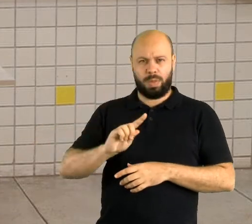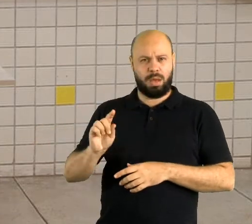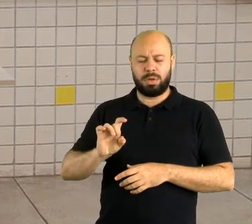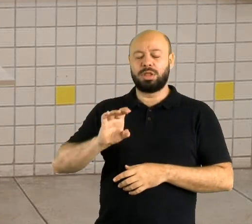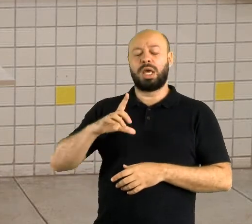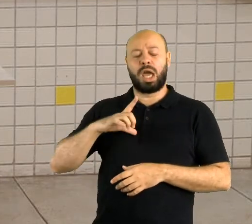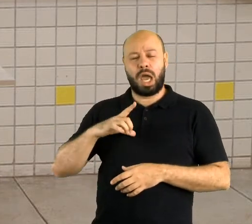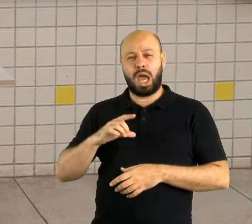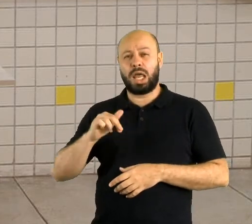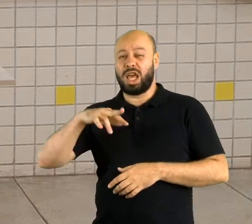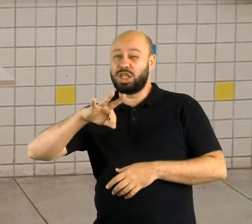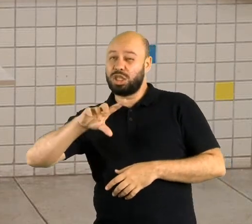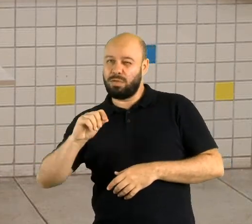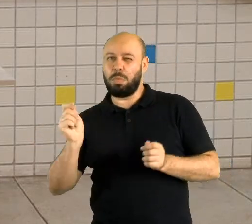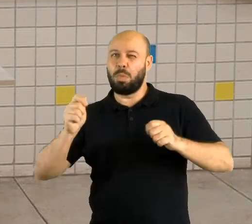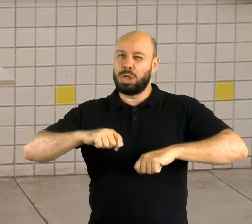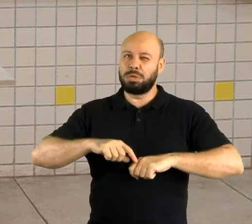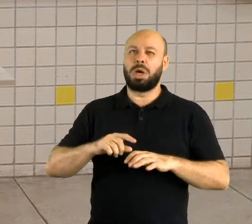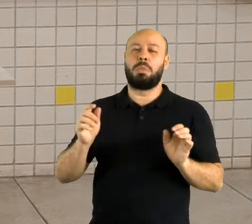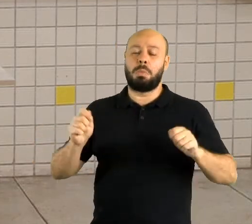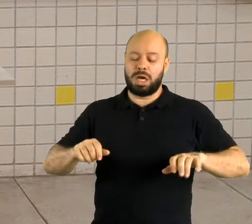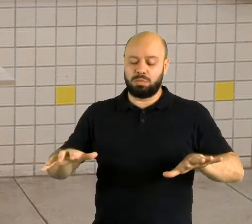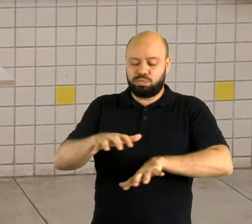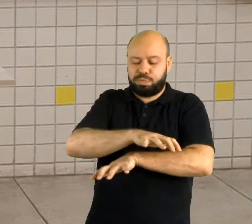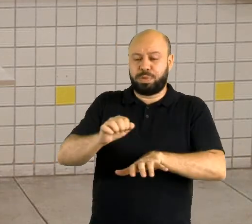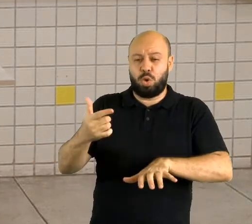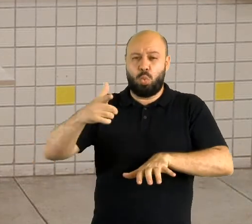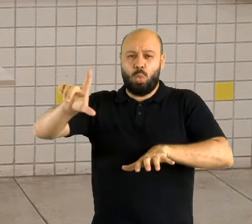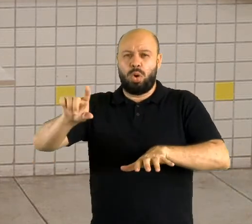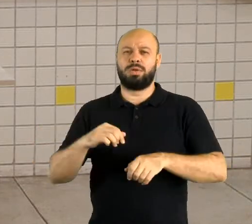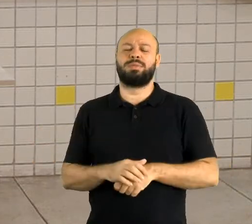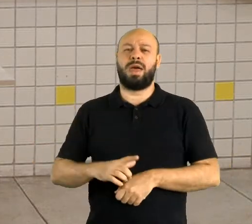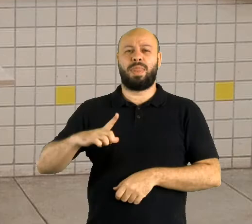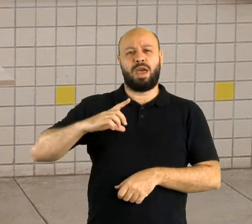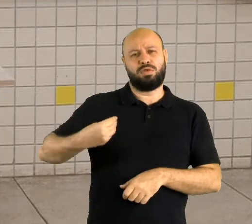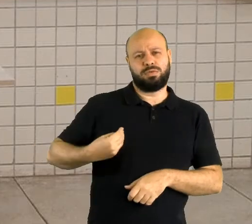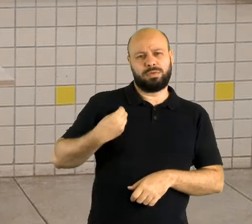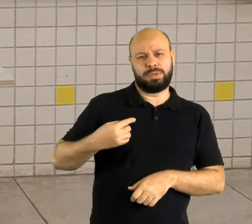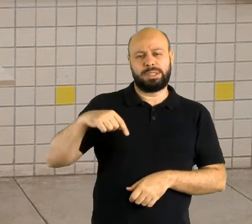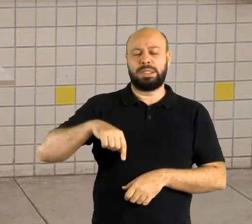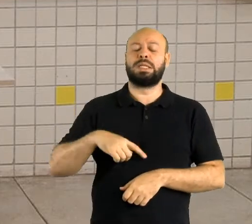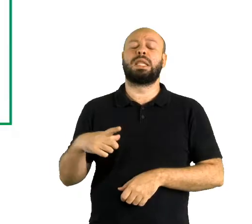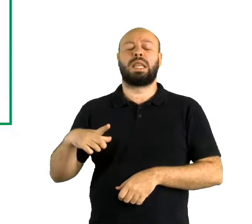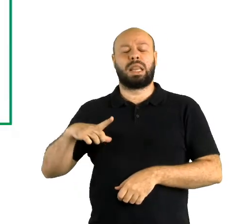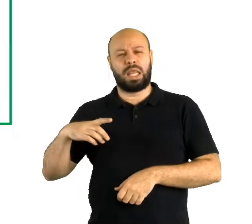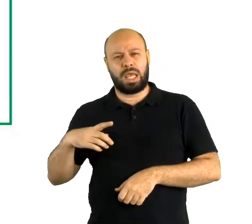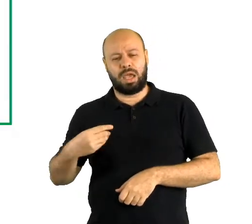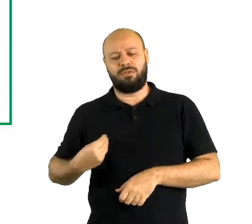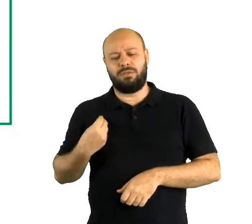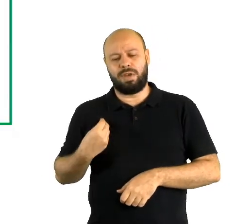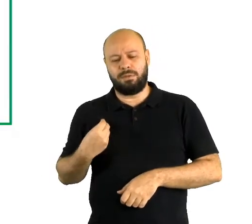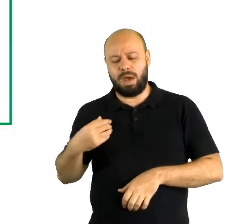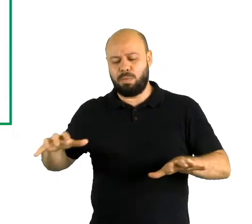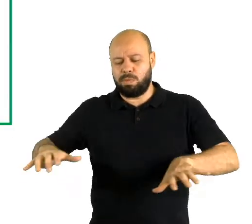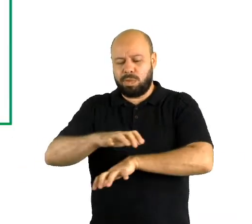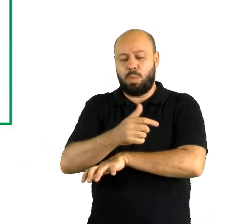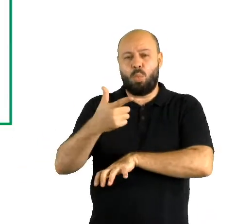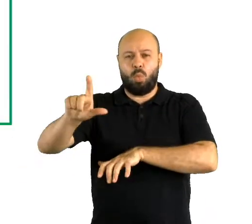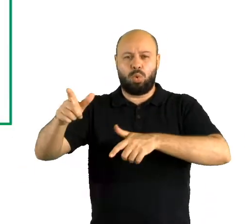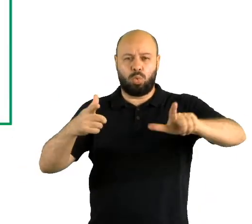outros biomas também, lá ocorre, existe, em outros biomas. Então,